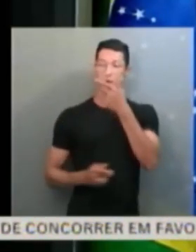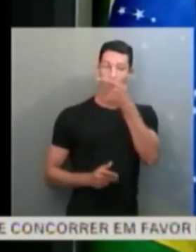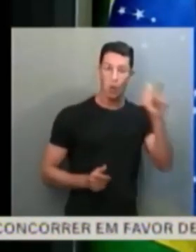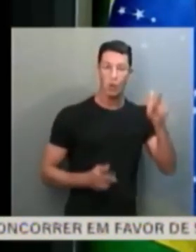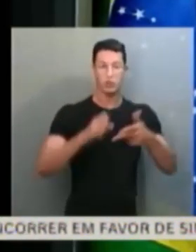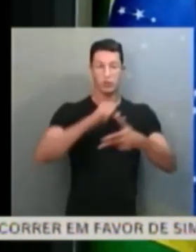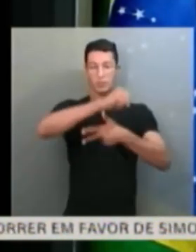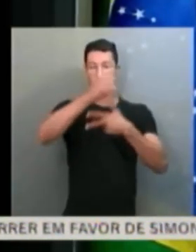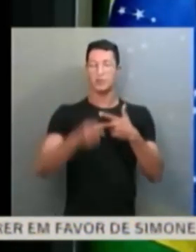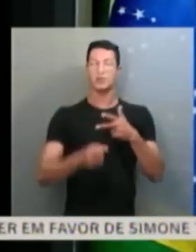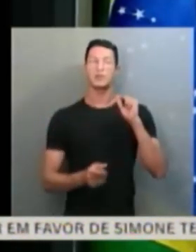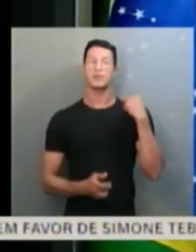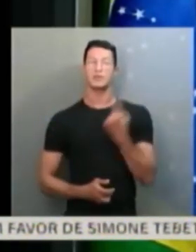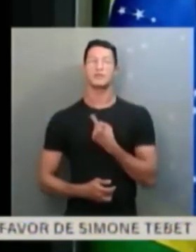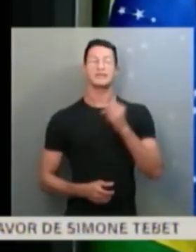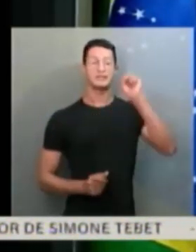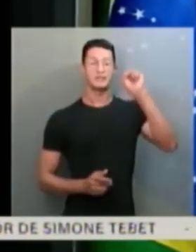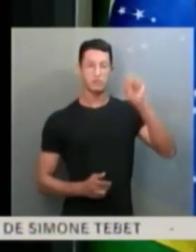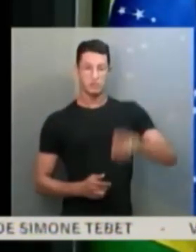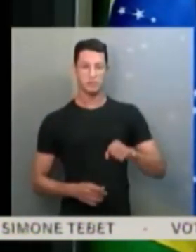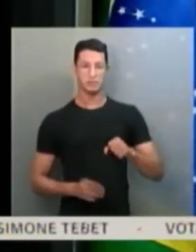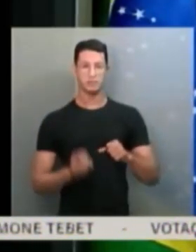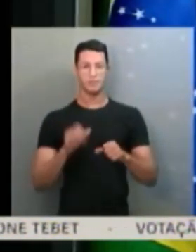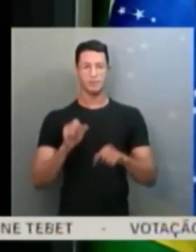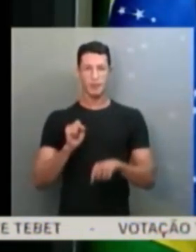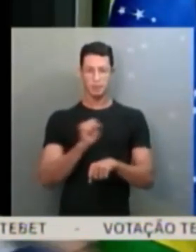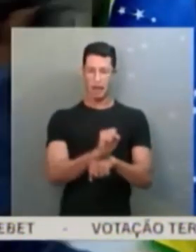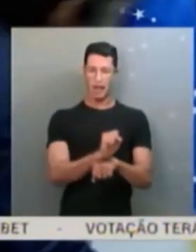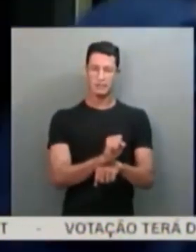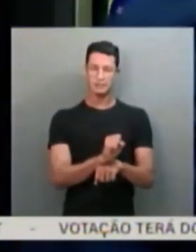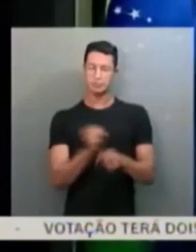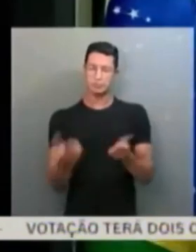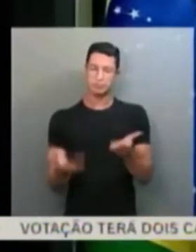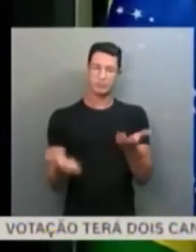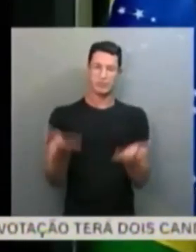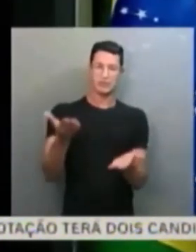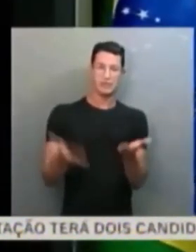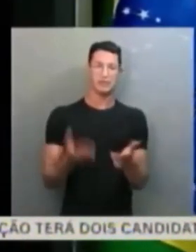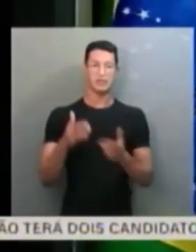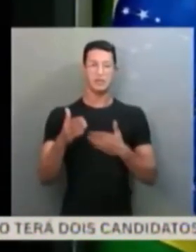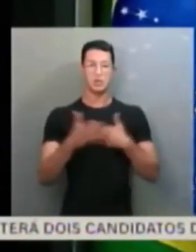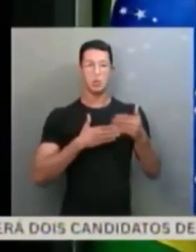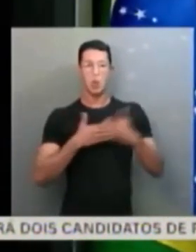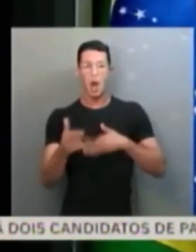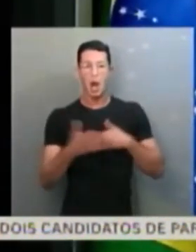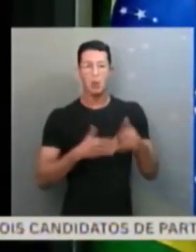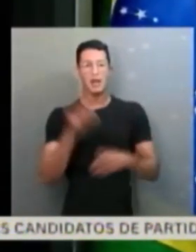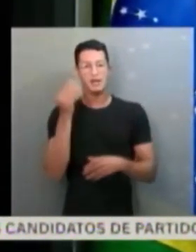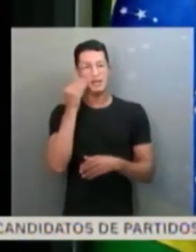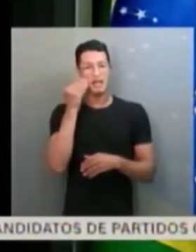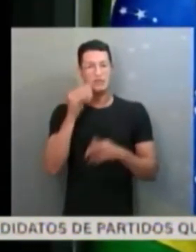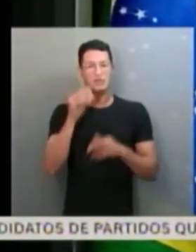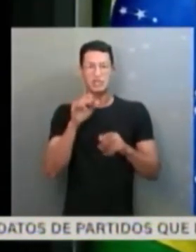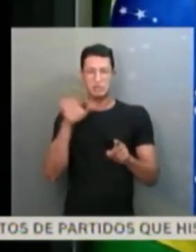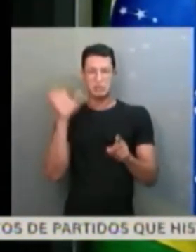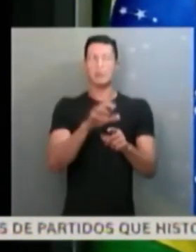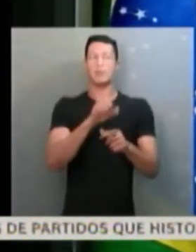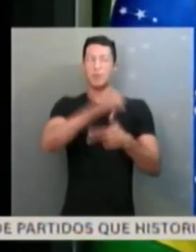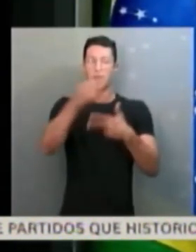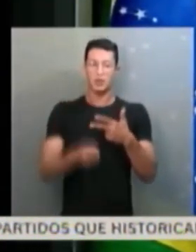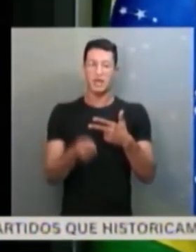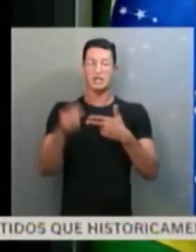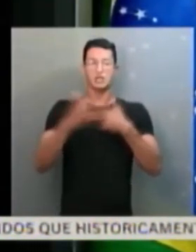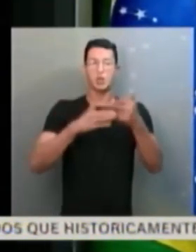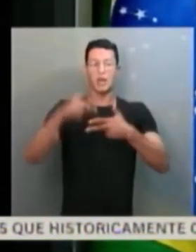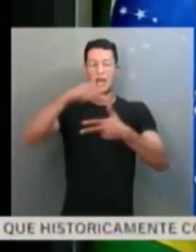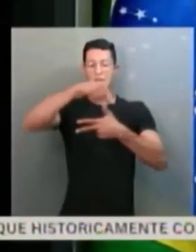demais poderes, para que sejamos, sim, o freio e contrapeso a qualquer tentativa de abuso de poder, vindo de